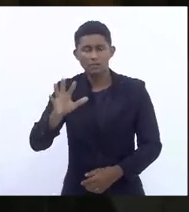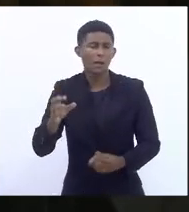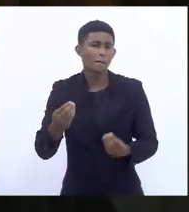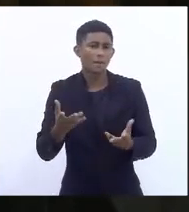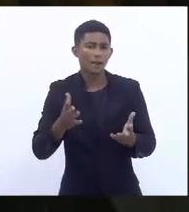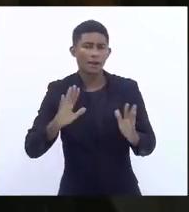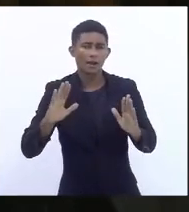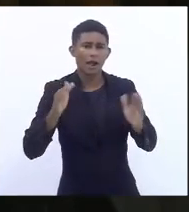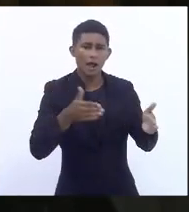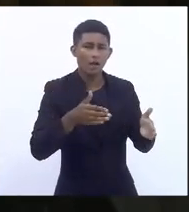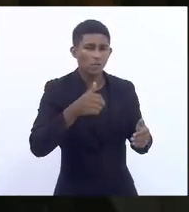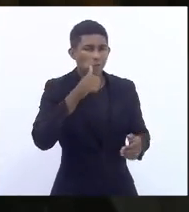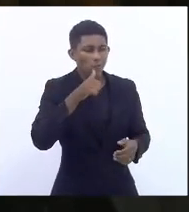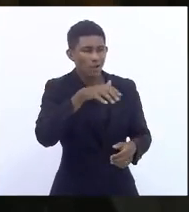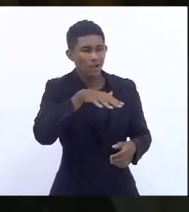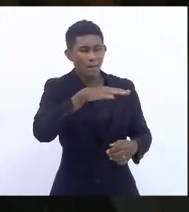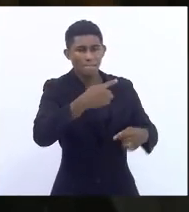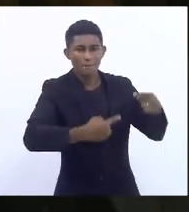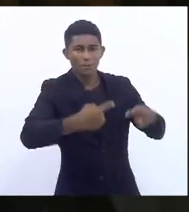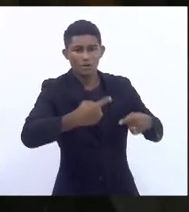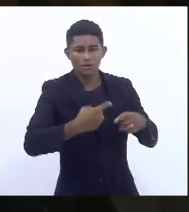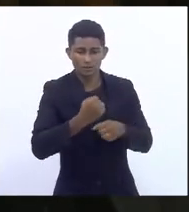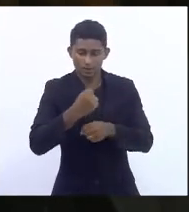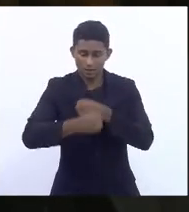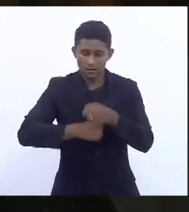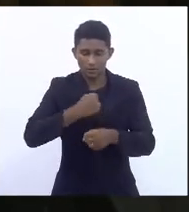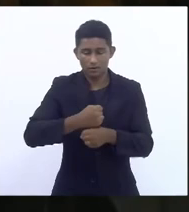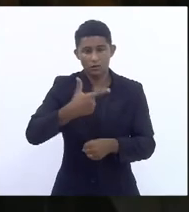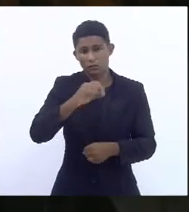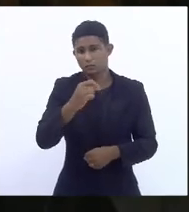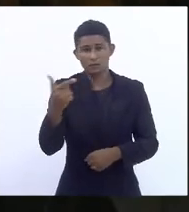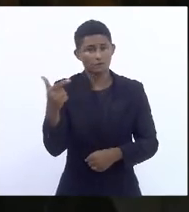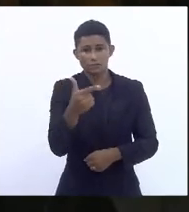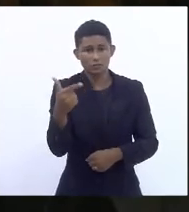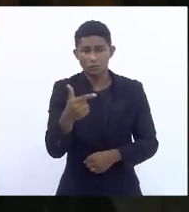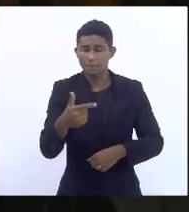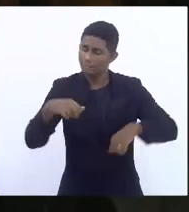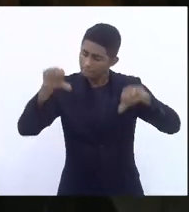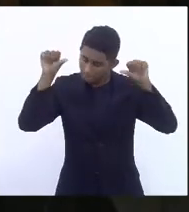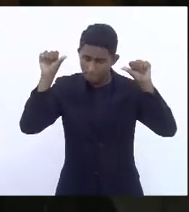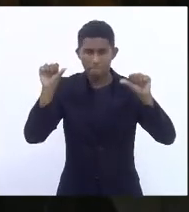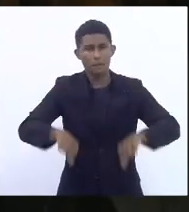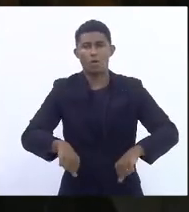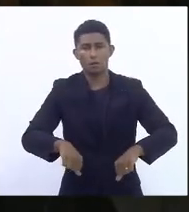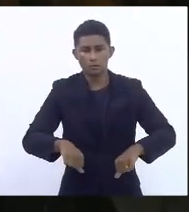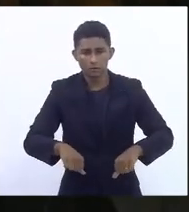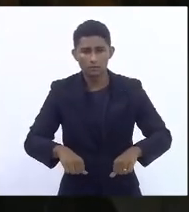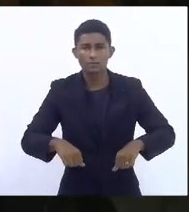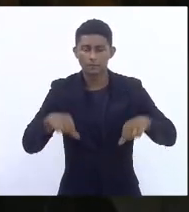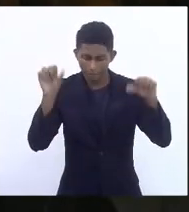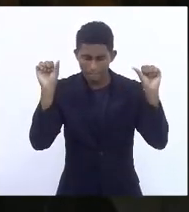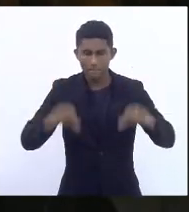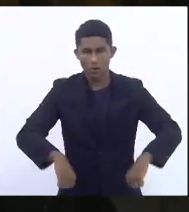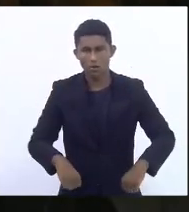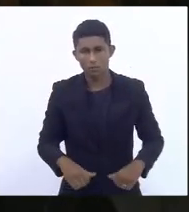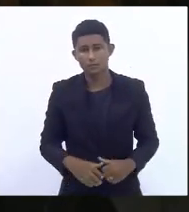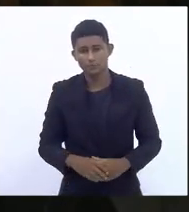mulheres, 2022 tem a pior programação orçamentária do último período.